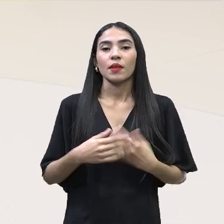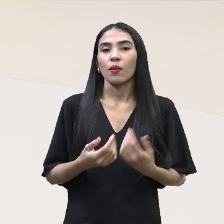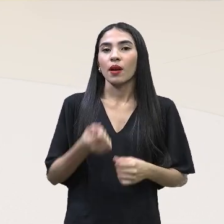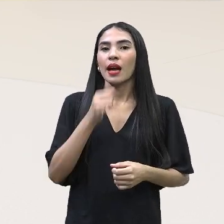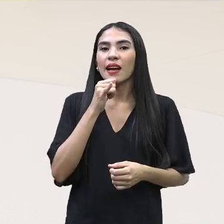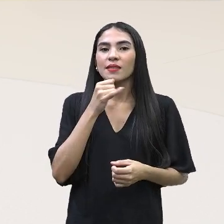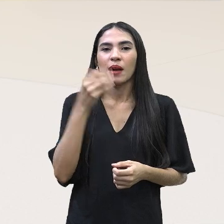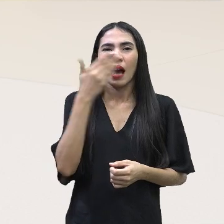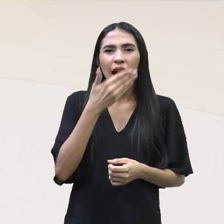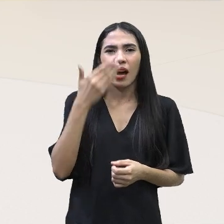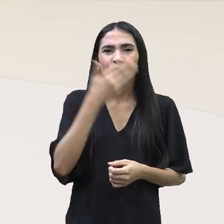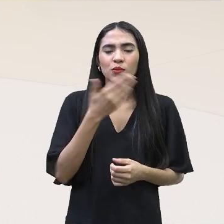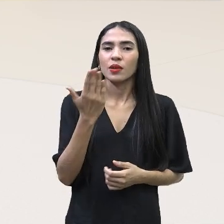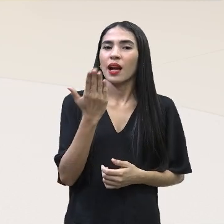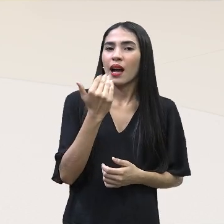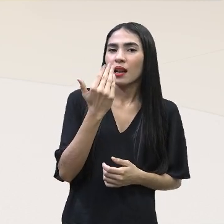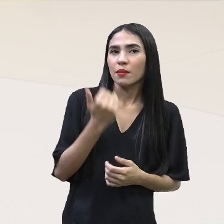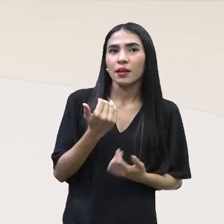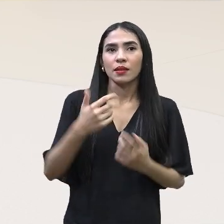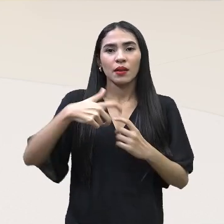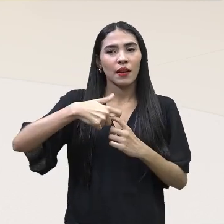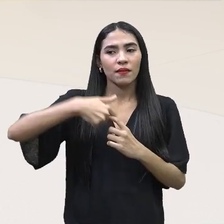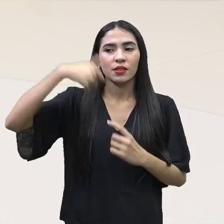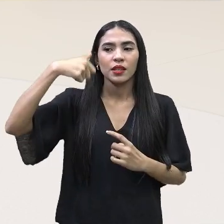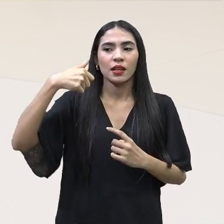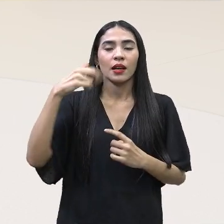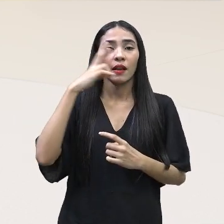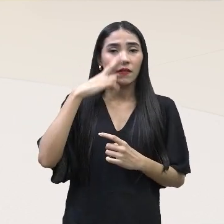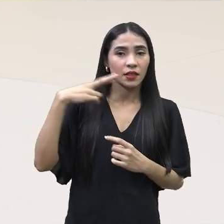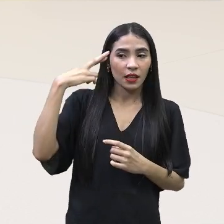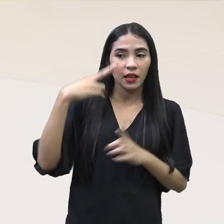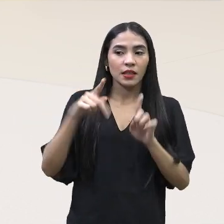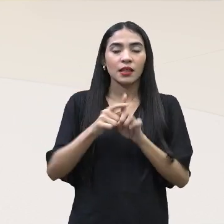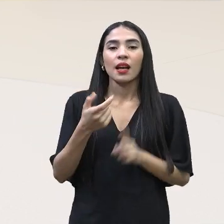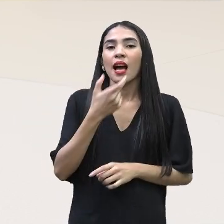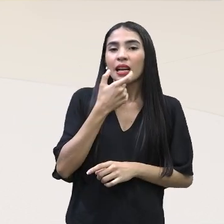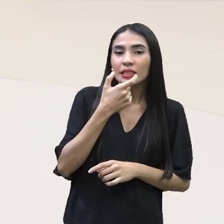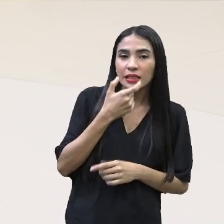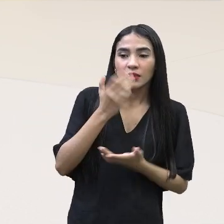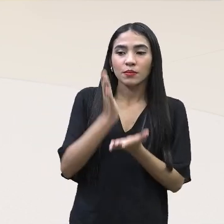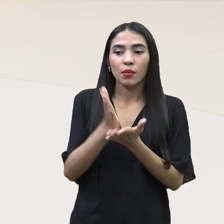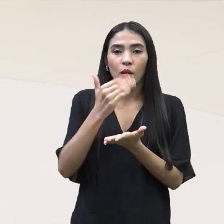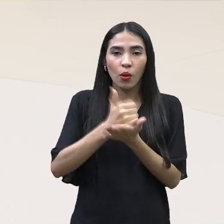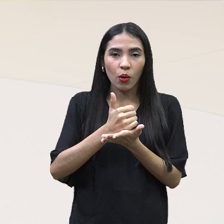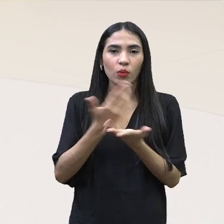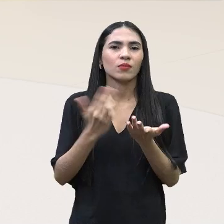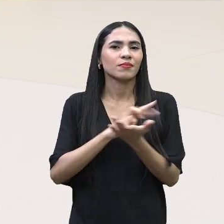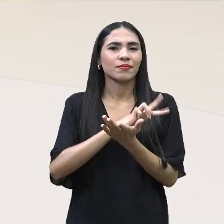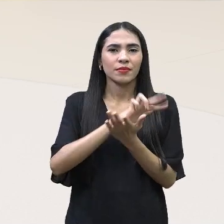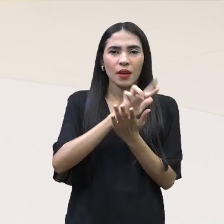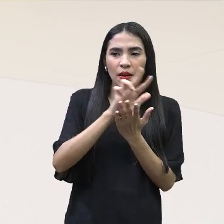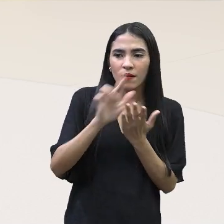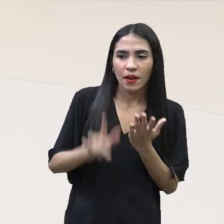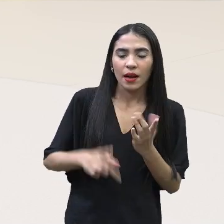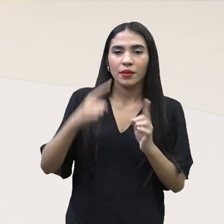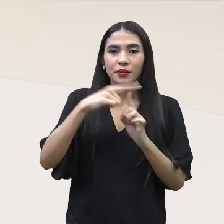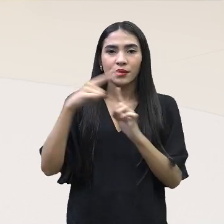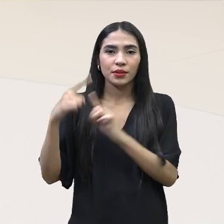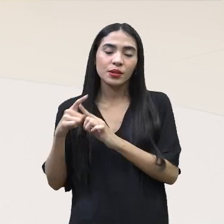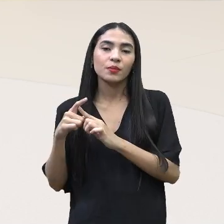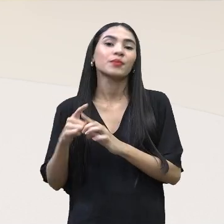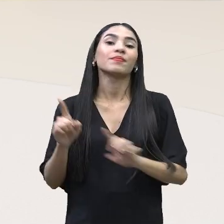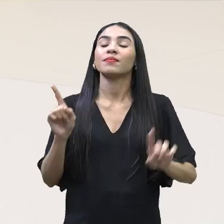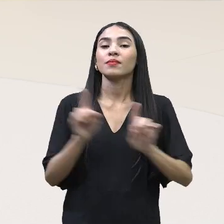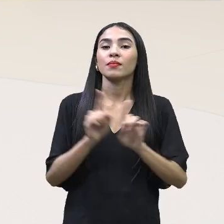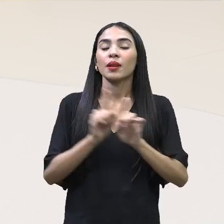açúcar que tem nos alimentos, no refrigerante, bolacha recheada, bolos e vários tipos de alimentos, sem